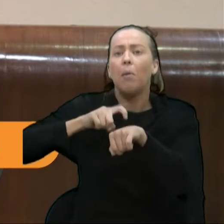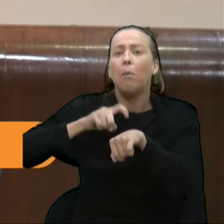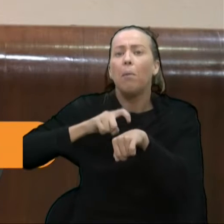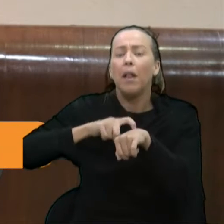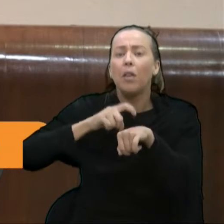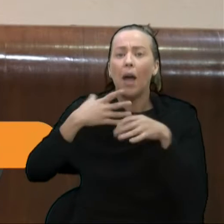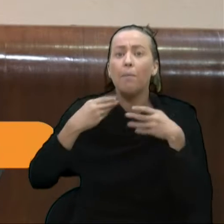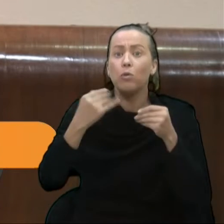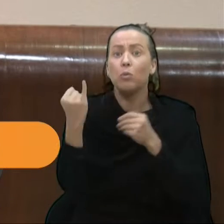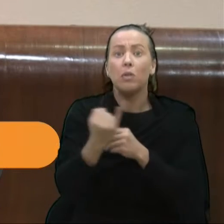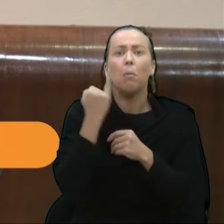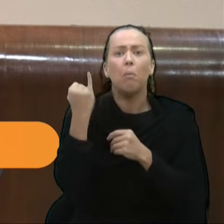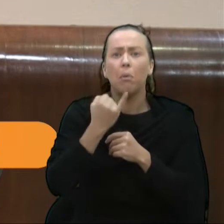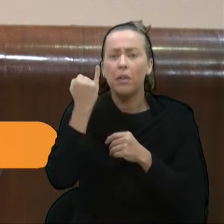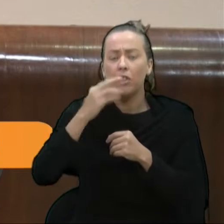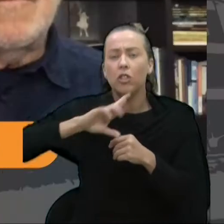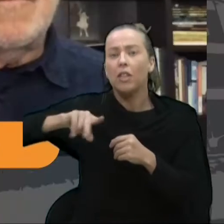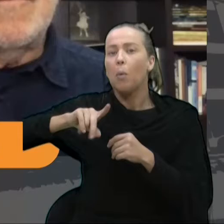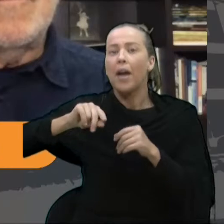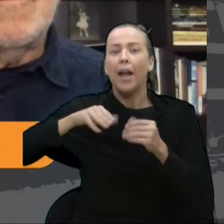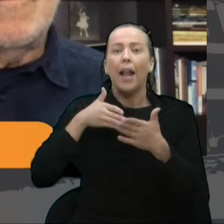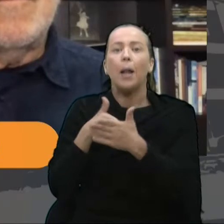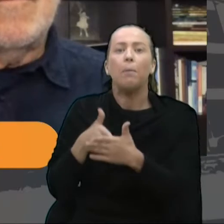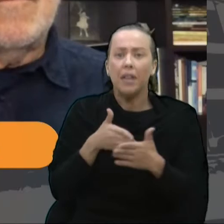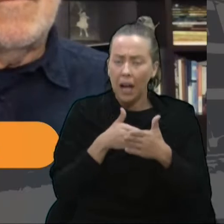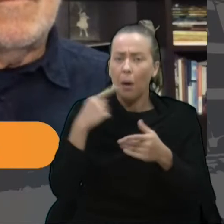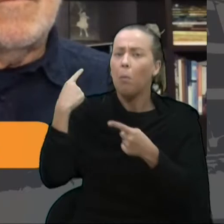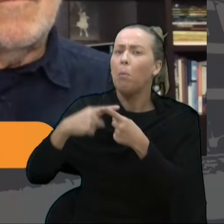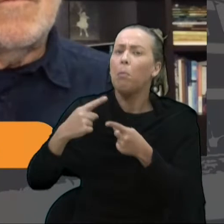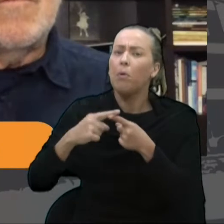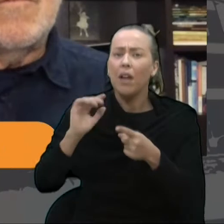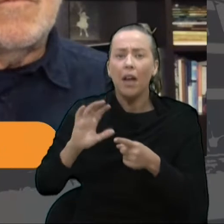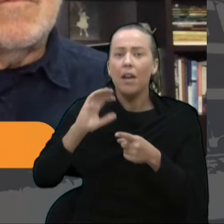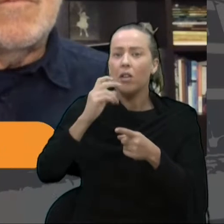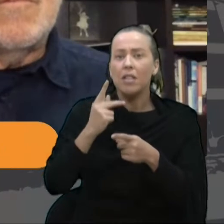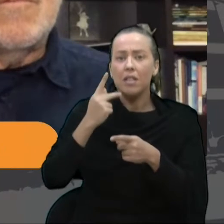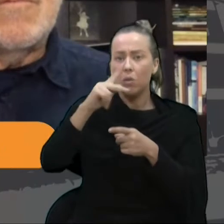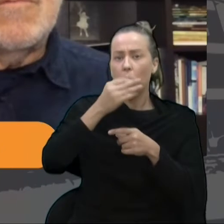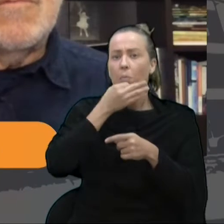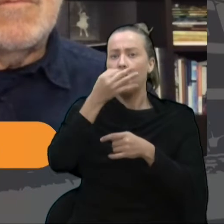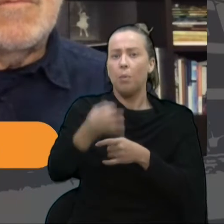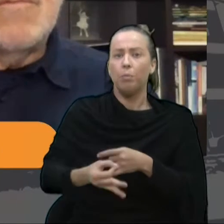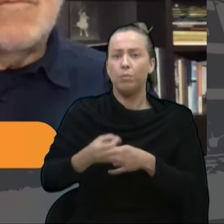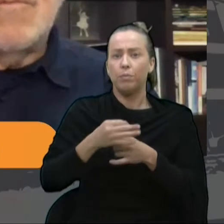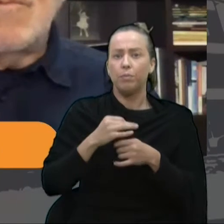é muito importante não se deter a isso. E por que isso acontece na tua avaliação?